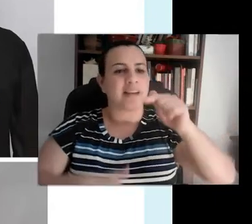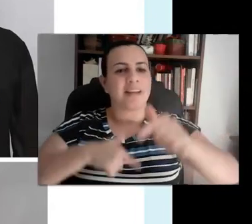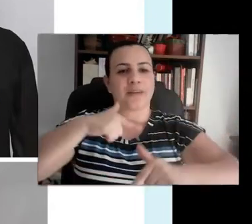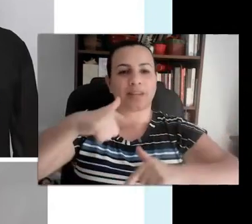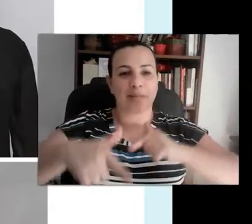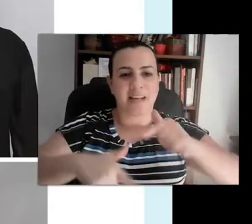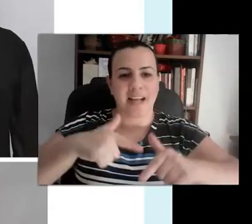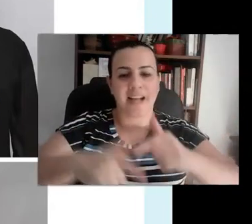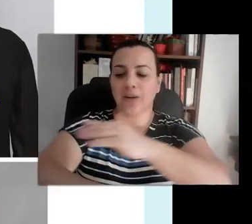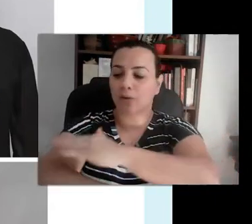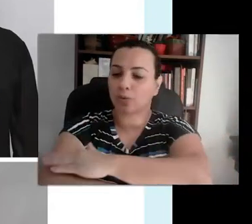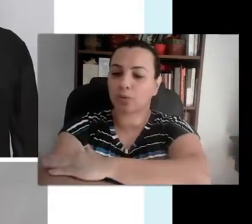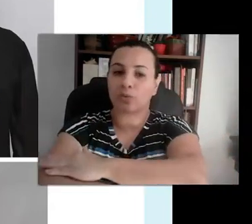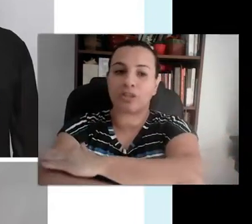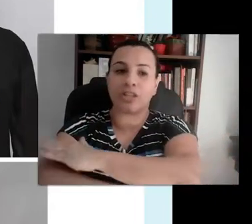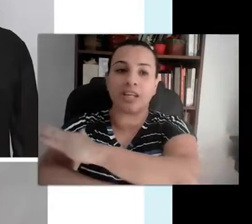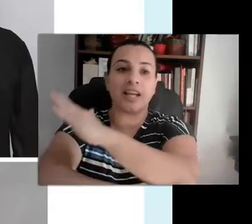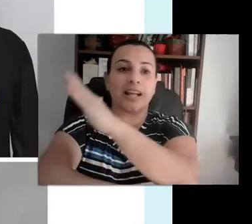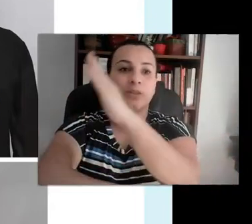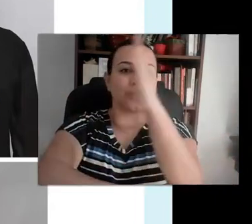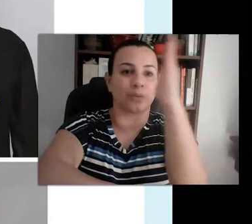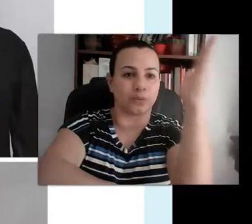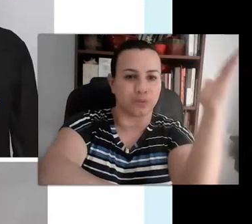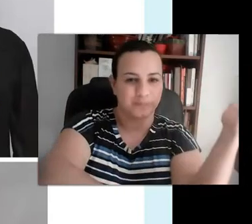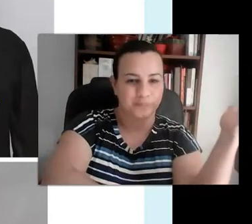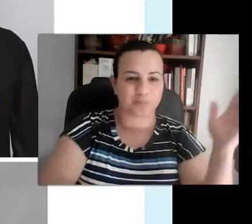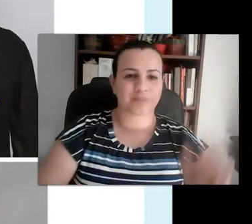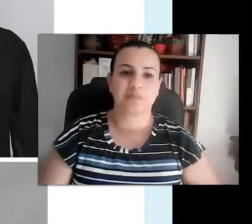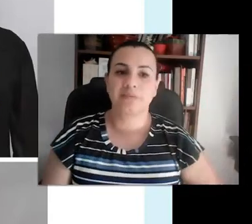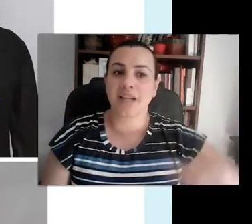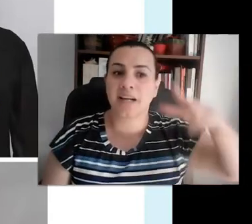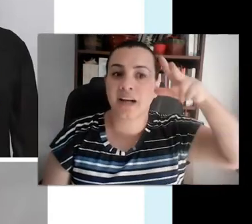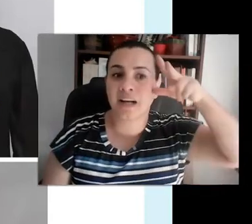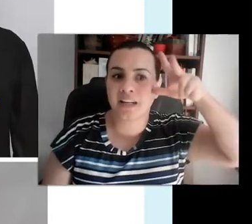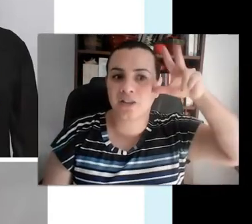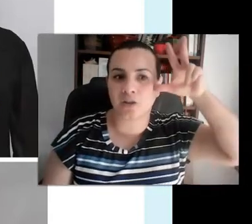Ontem, eu trabalhei o dia todo.